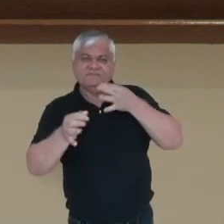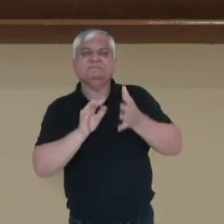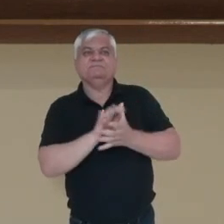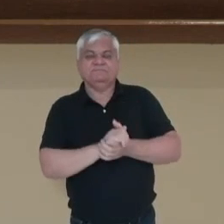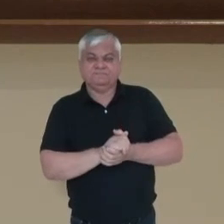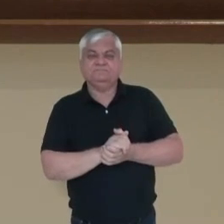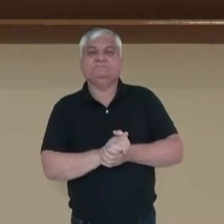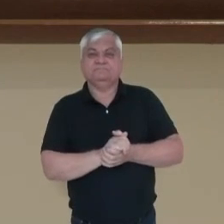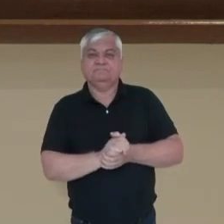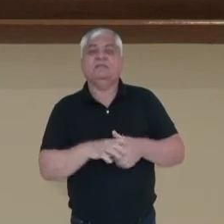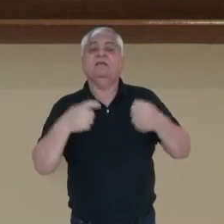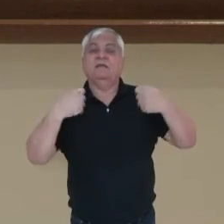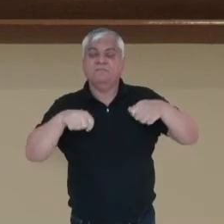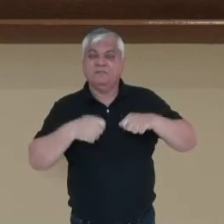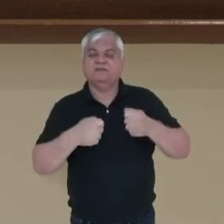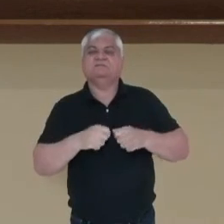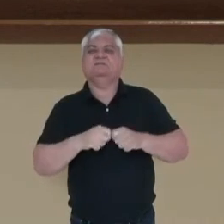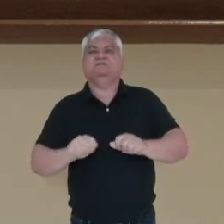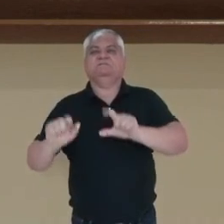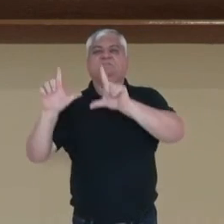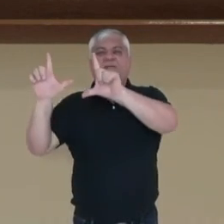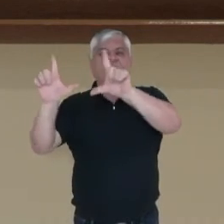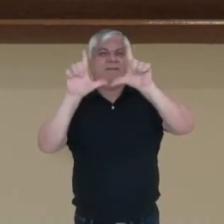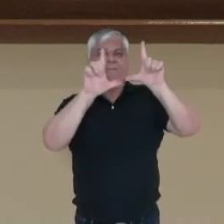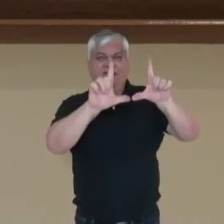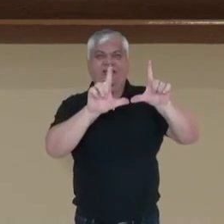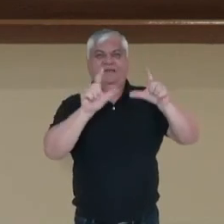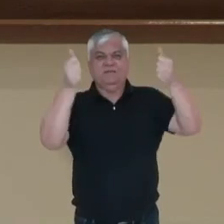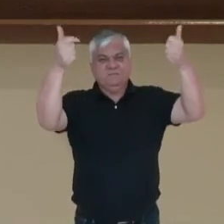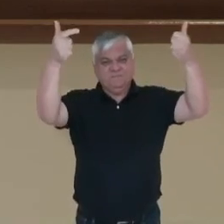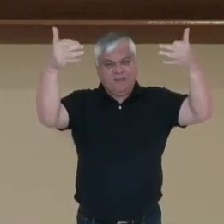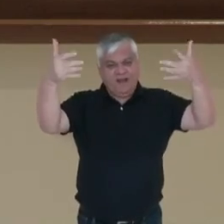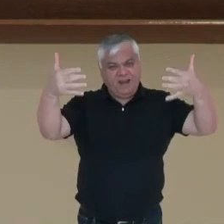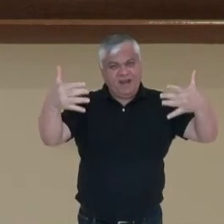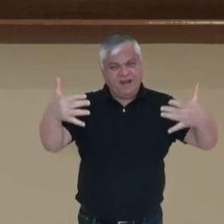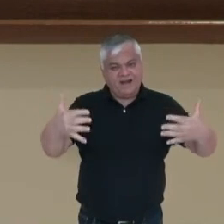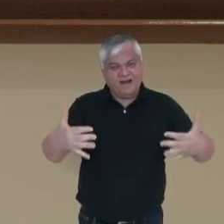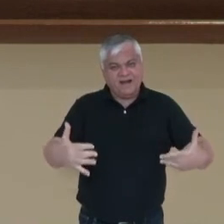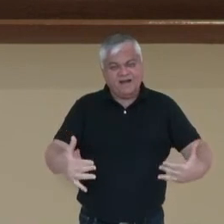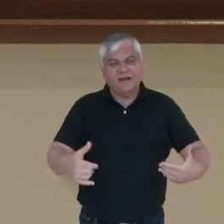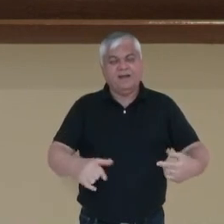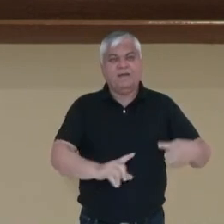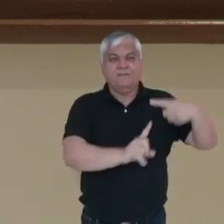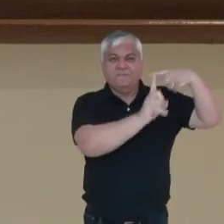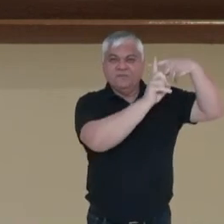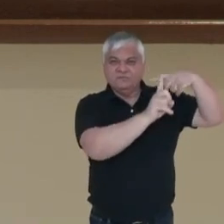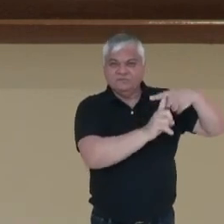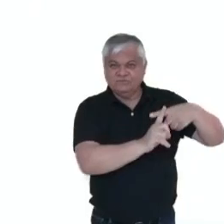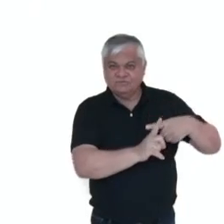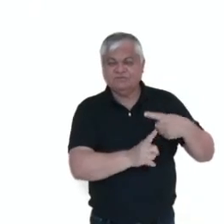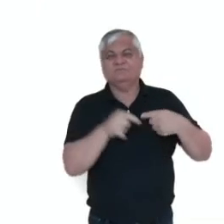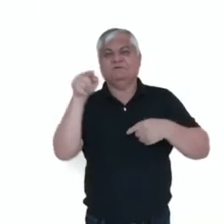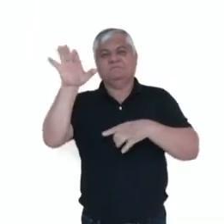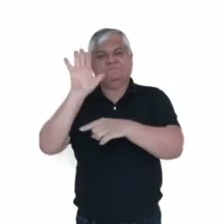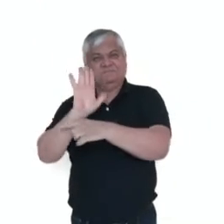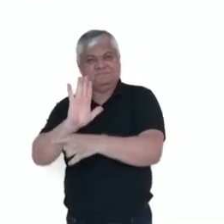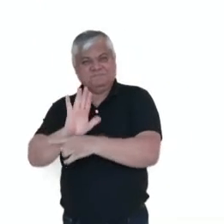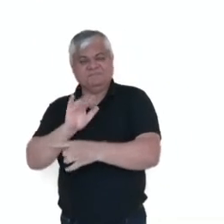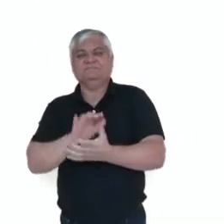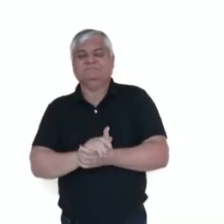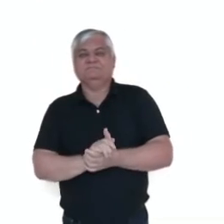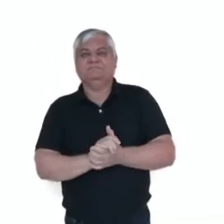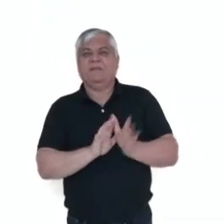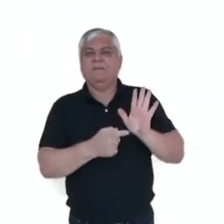Preparem um painel no Jamboard com 2 colunas, com argumentos contra e favoráveis. À medida que forem apresentando